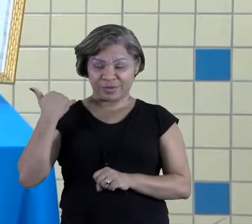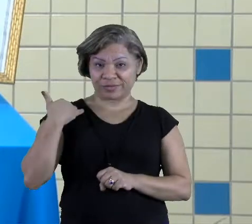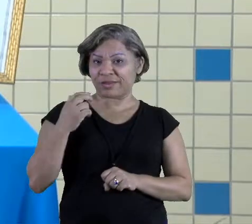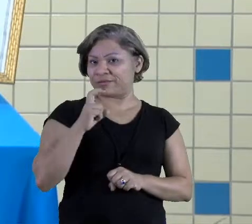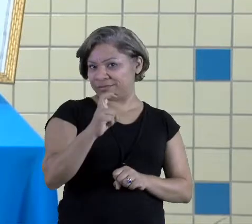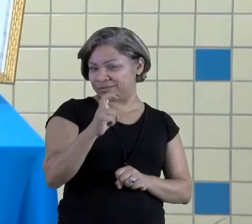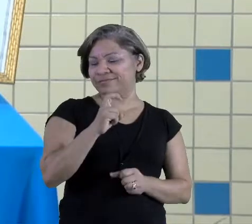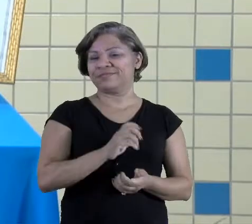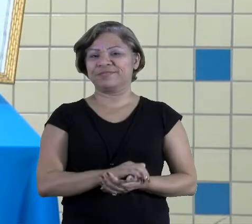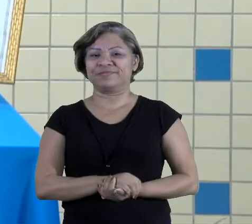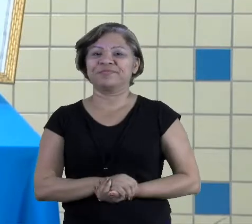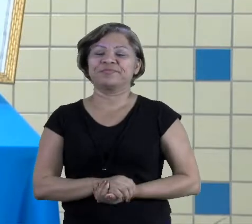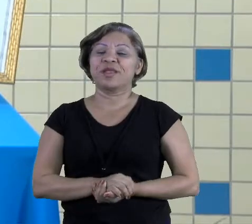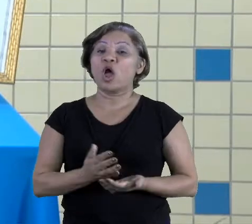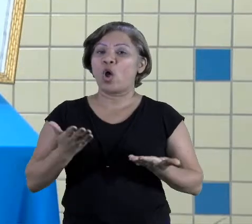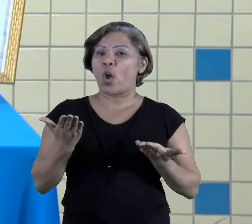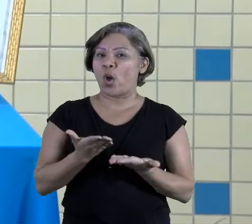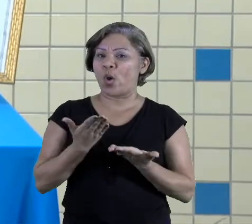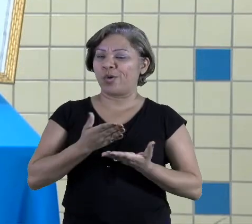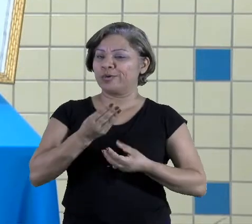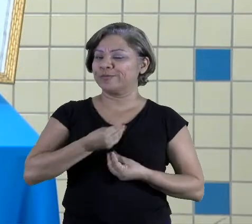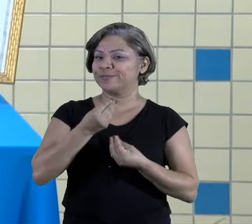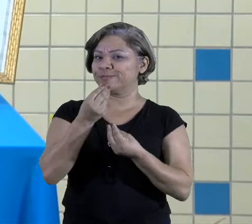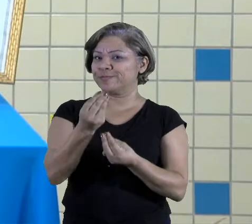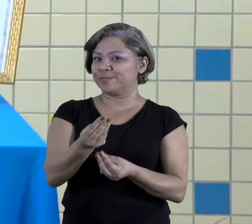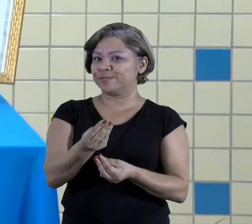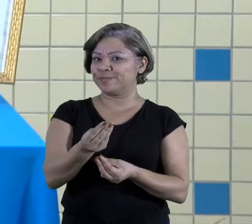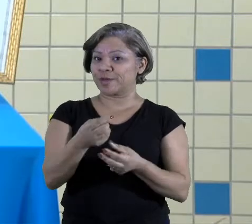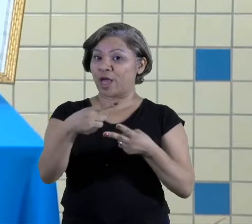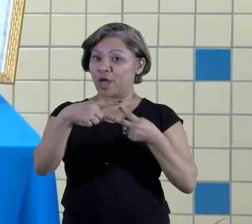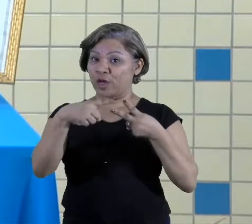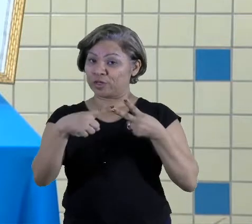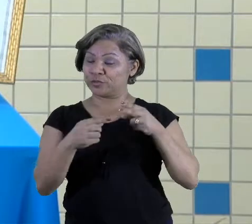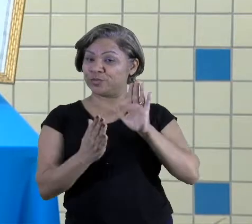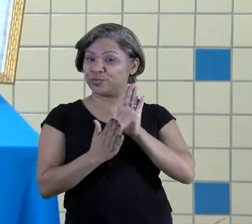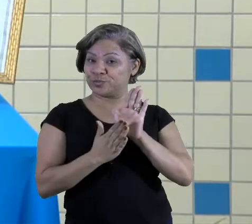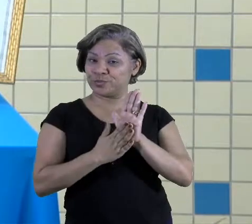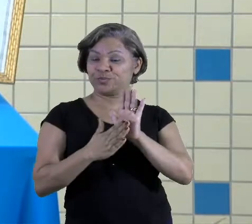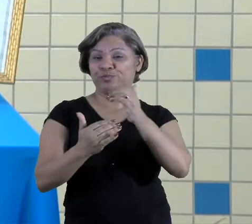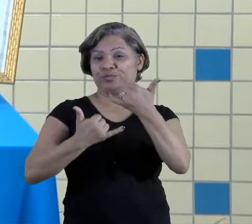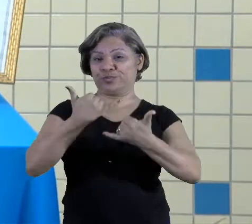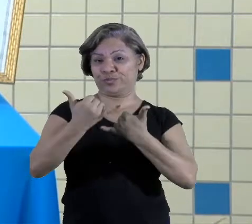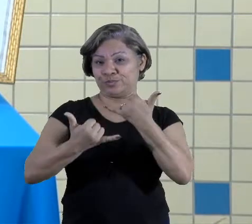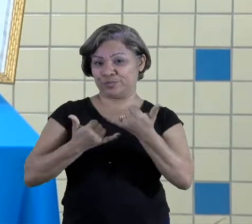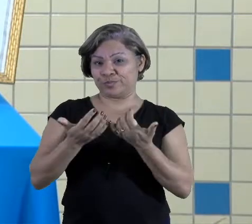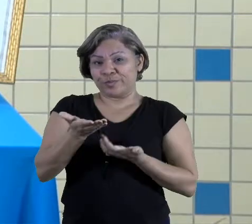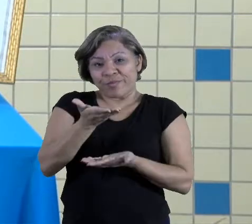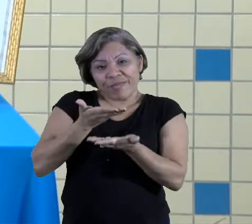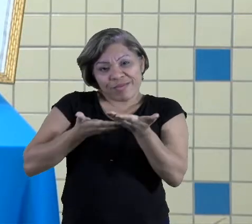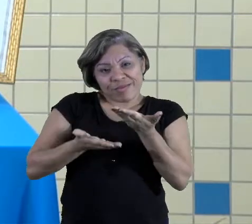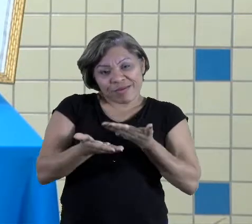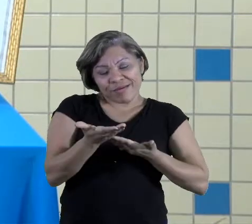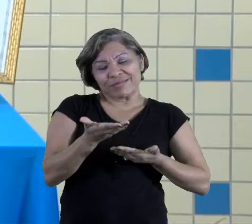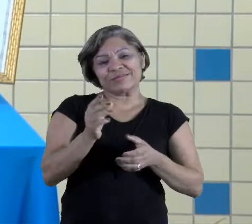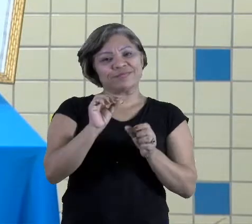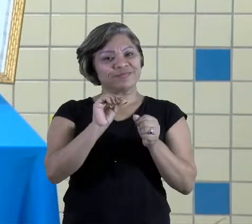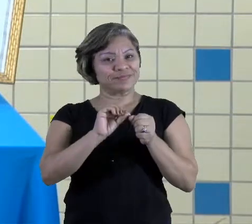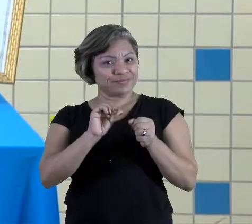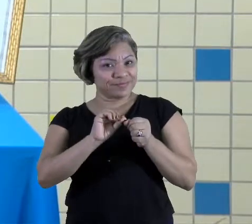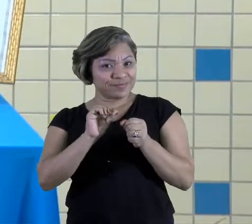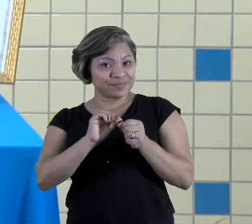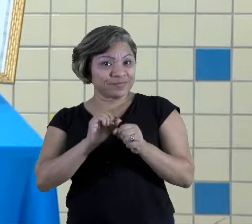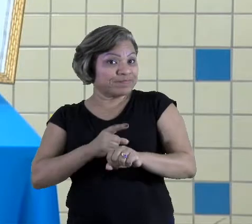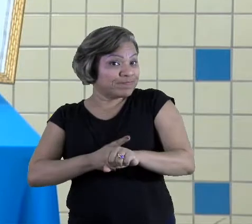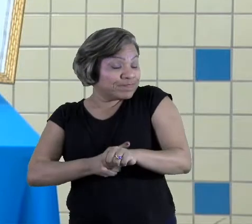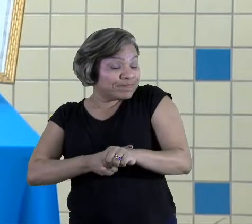anos. Hoje eu vou trazer duas propostas de brincadeiras e interações para serem realizadas no momento